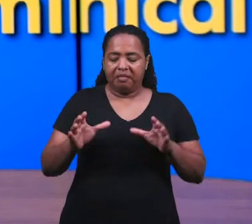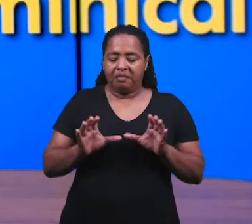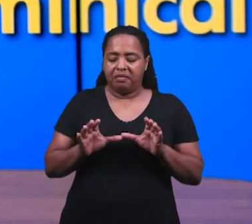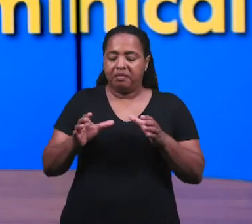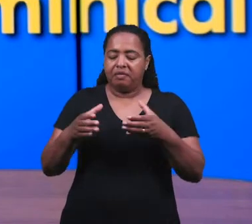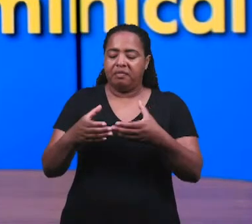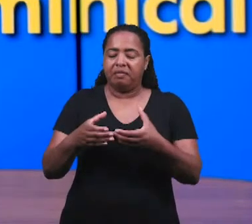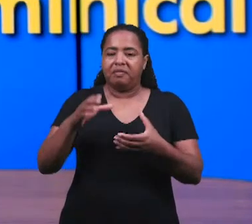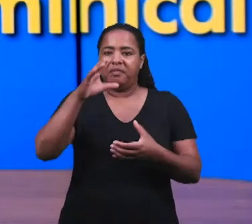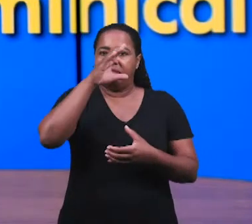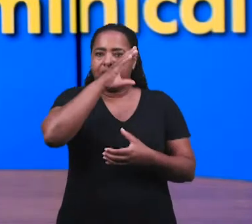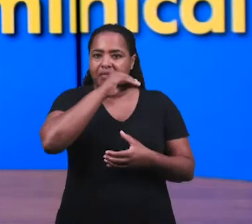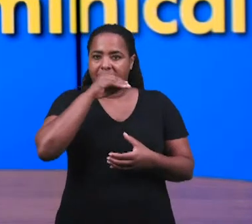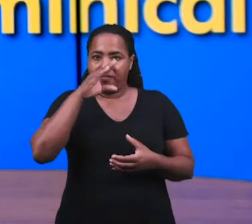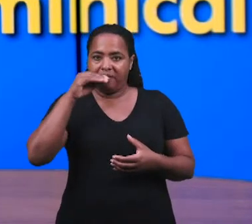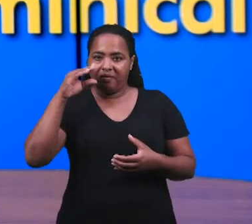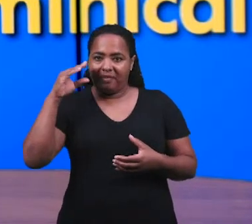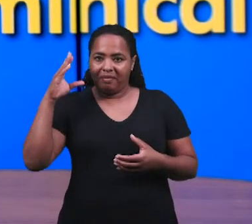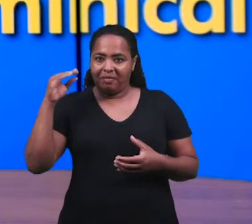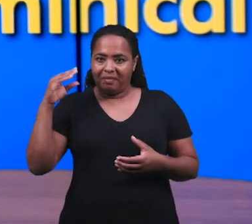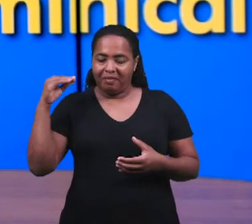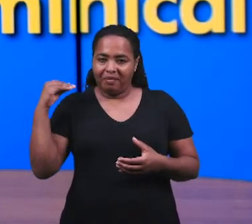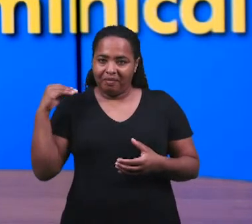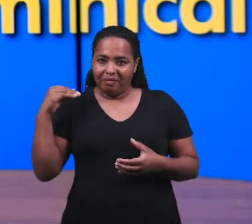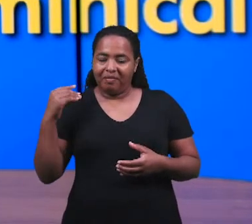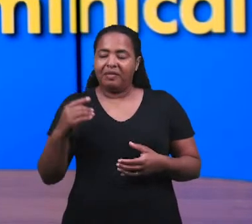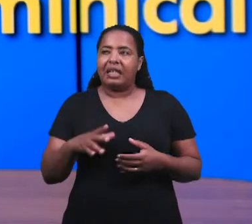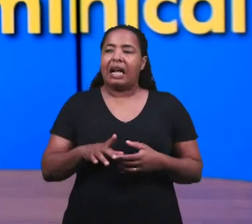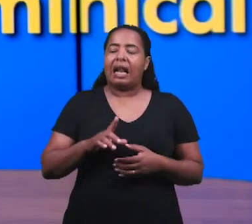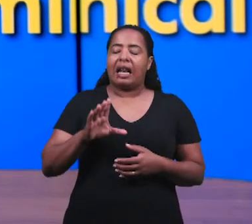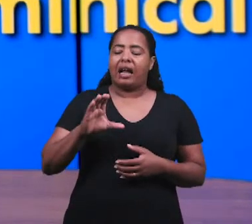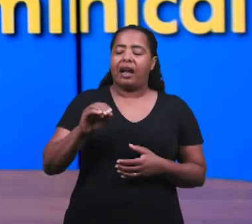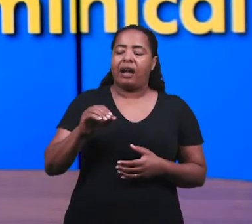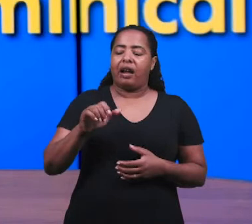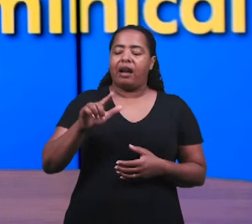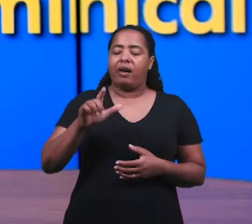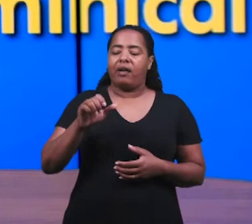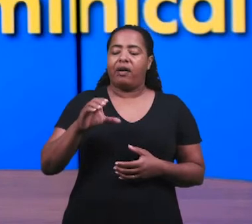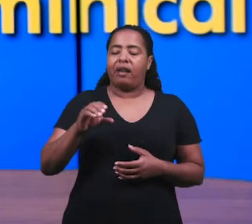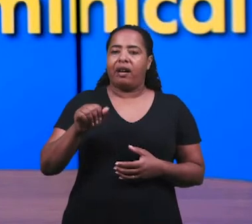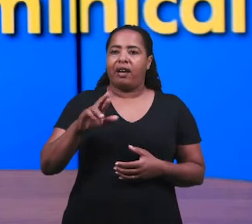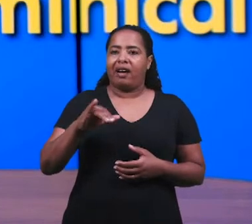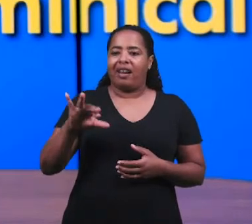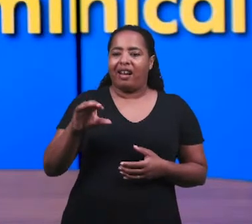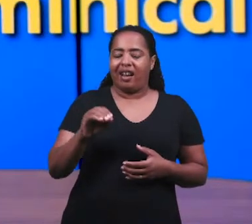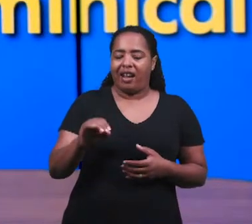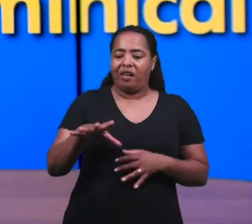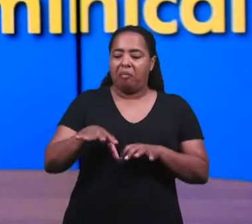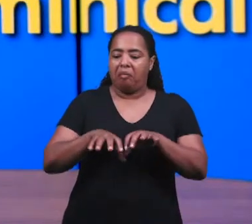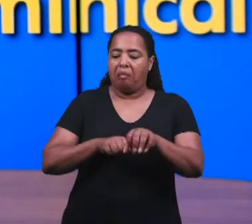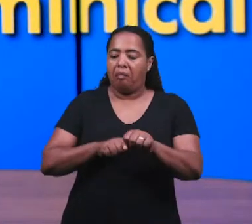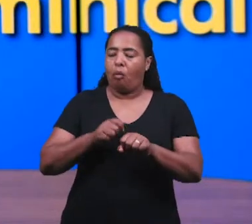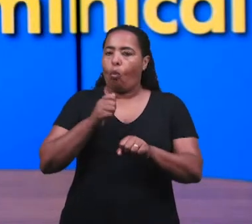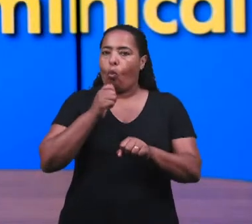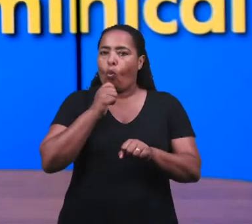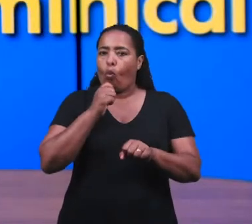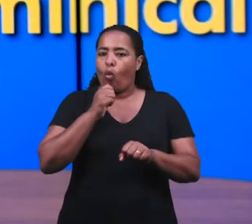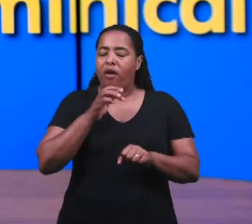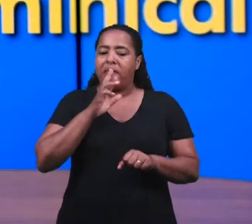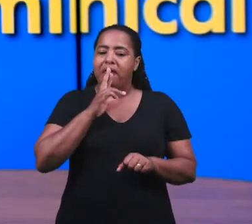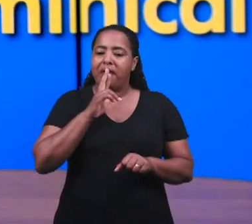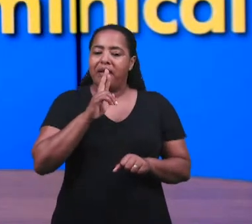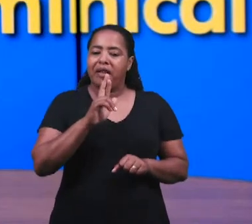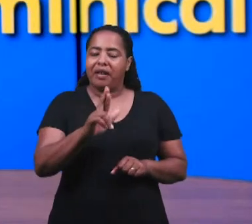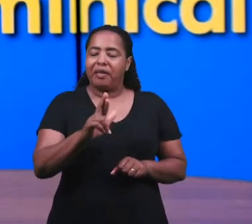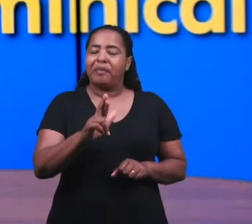da classe de adolescentes da igreja de Caucaia. Naturalmente, ela não é uma universitária formada, mas